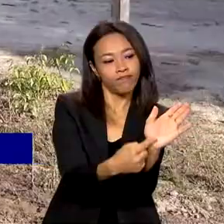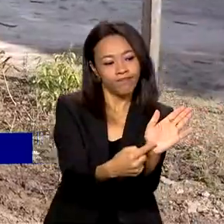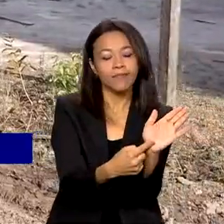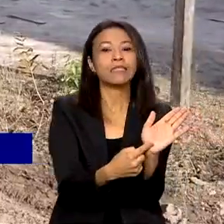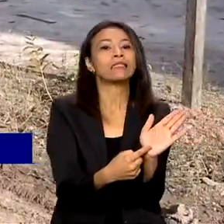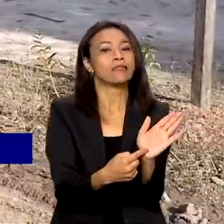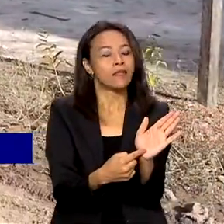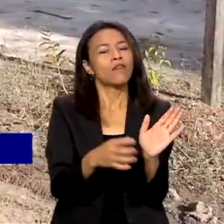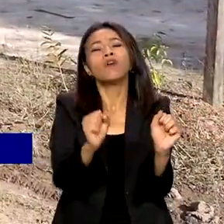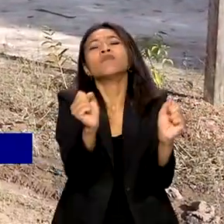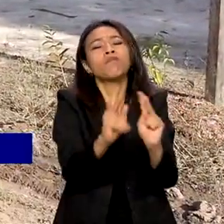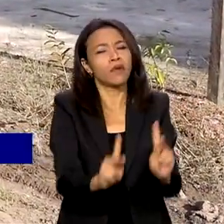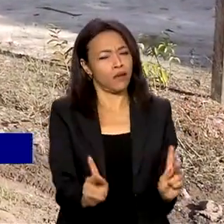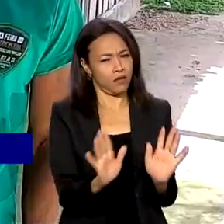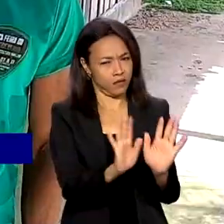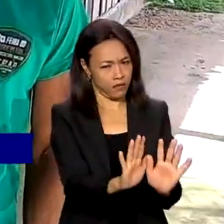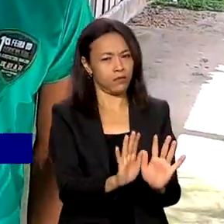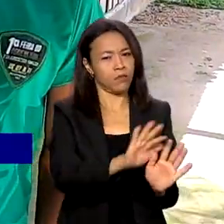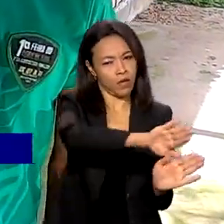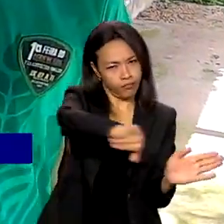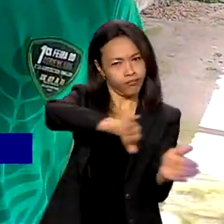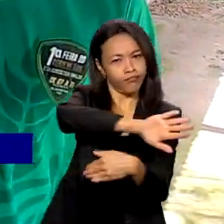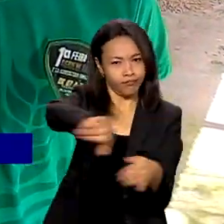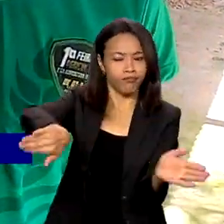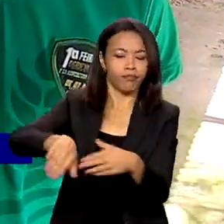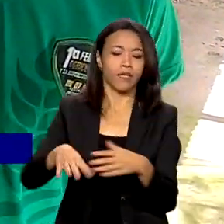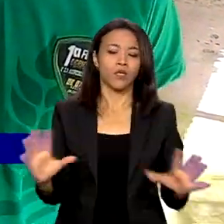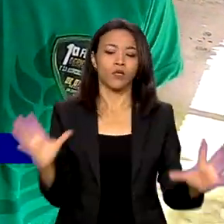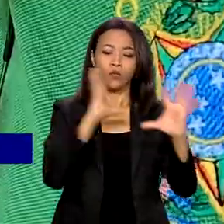foi feita de forma pacífica. Ao todo,